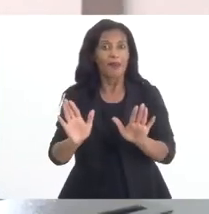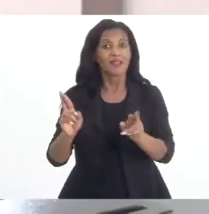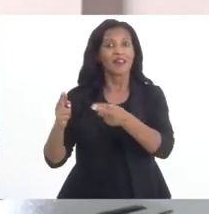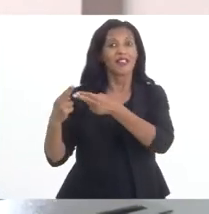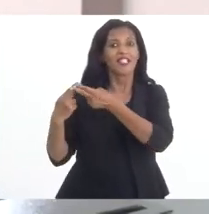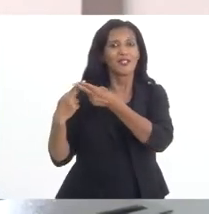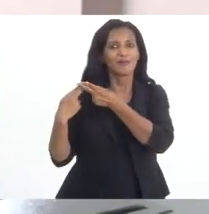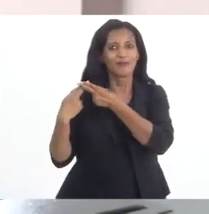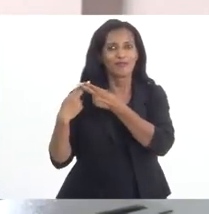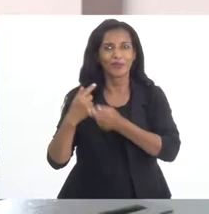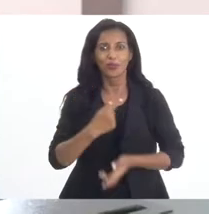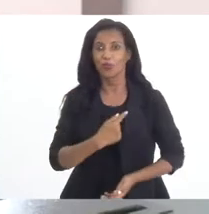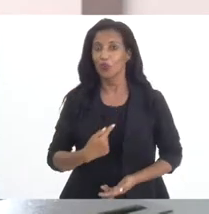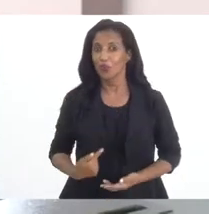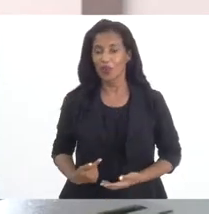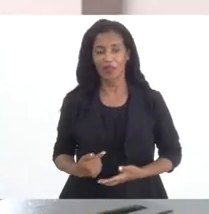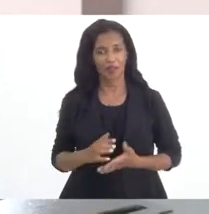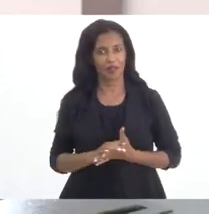responsabilidade do governo.